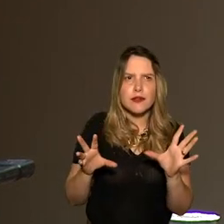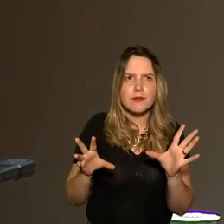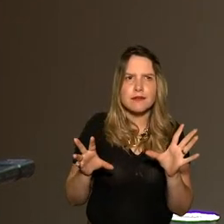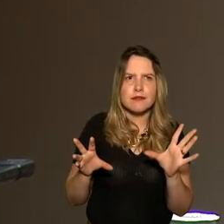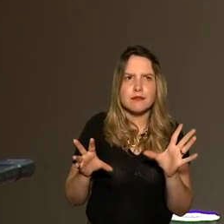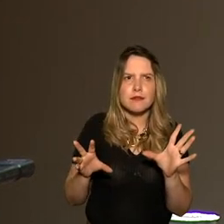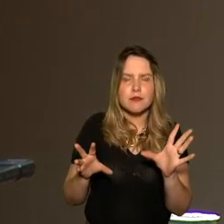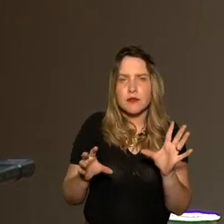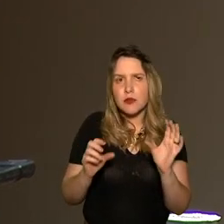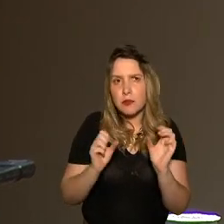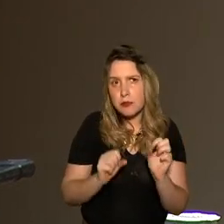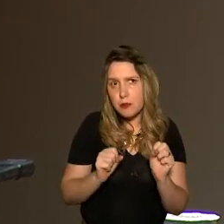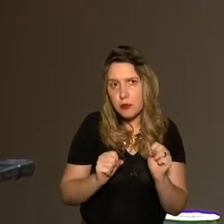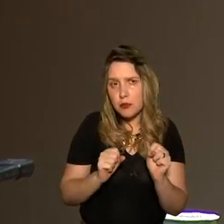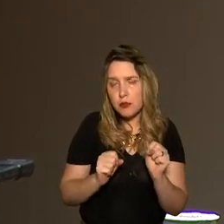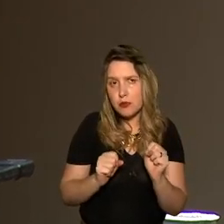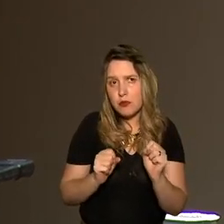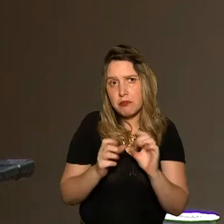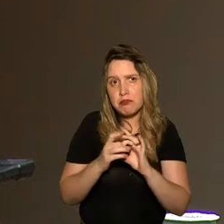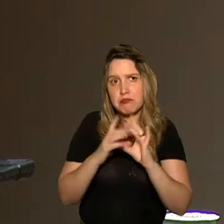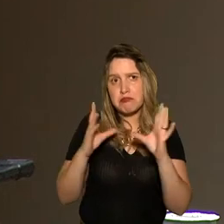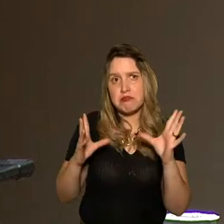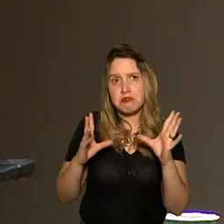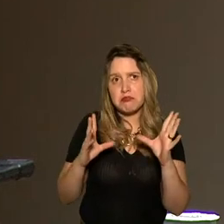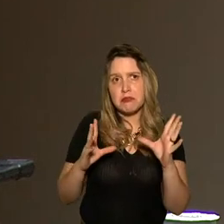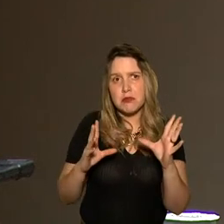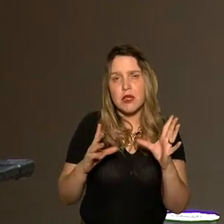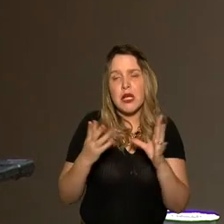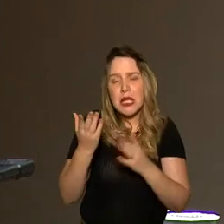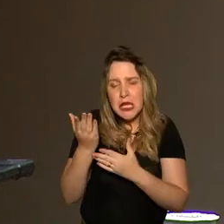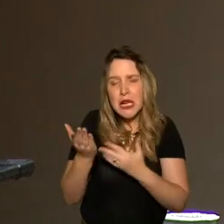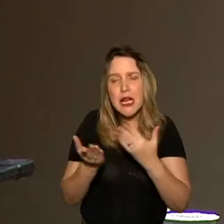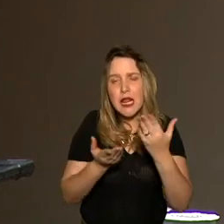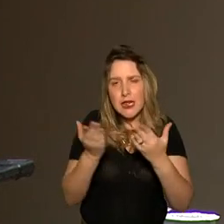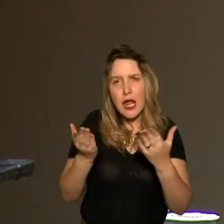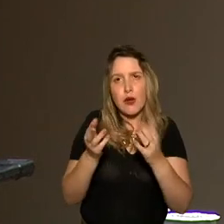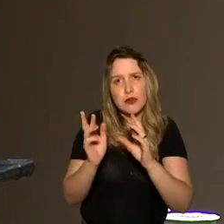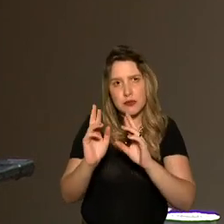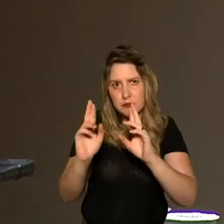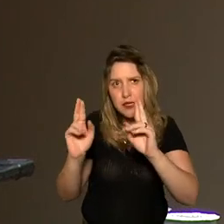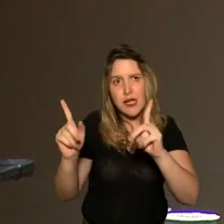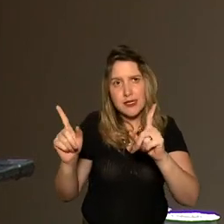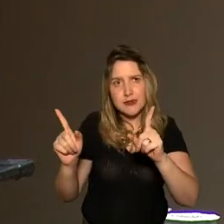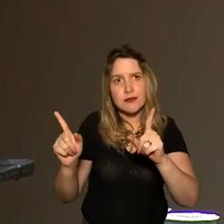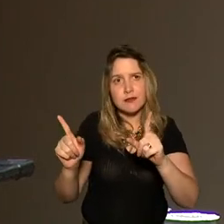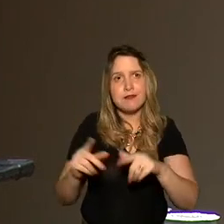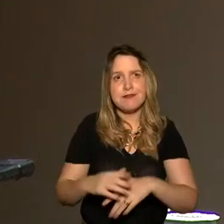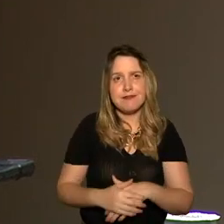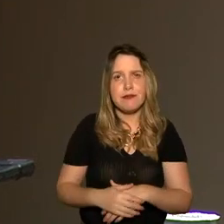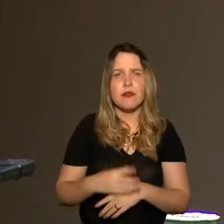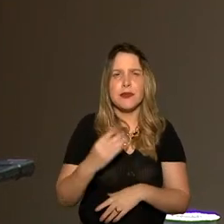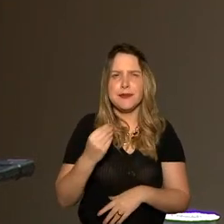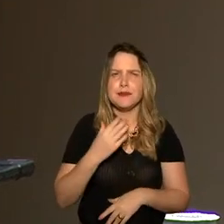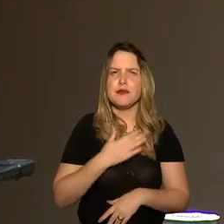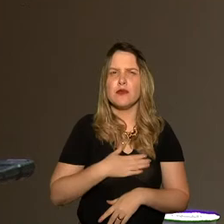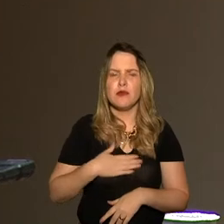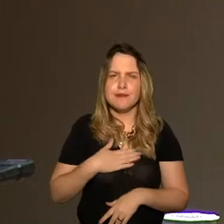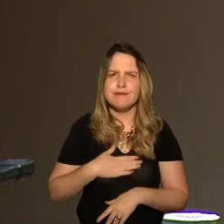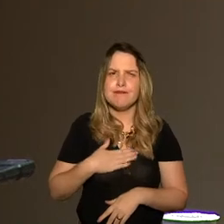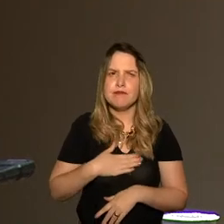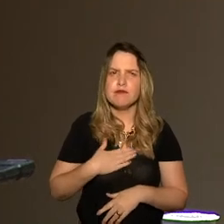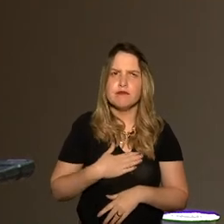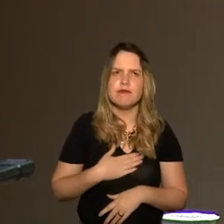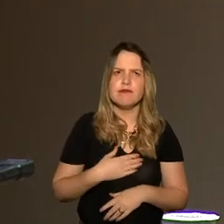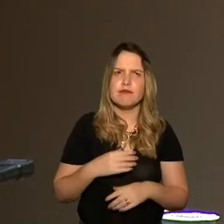em escolas diferentes em muitos níveis de Ensino em idades diferentes e tudo isso traz uma complexidade